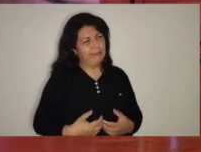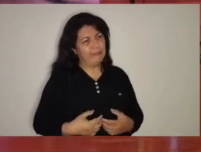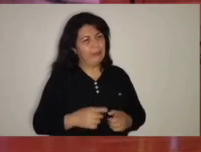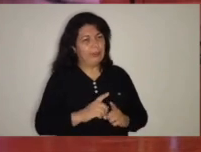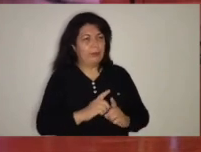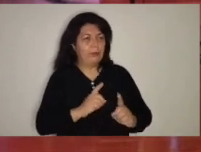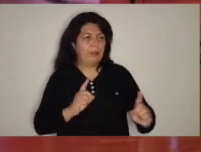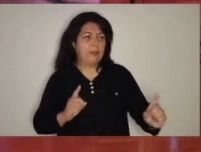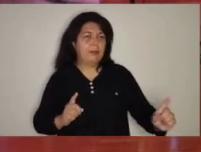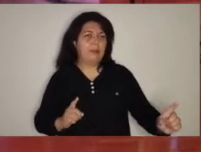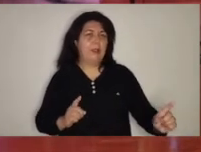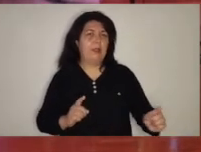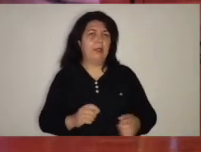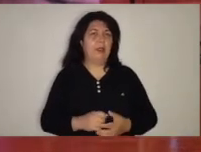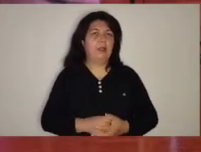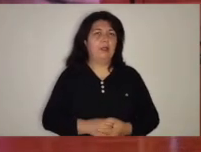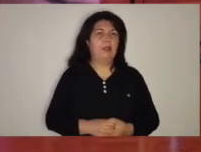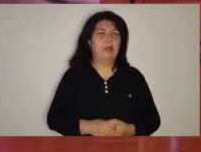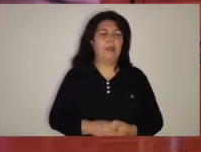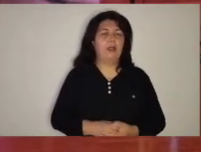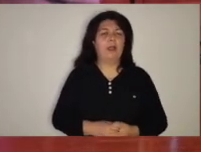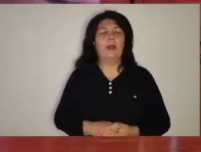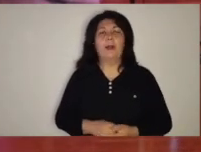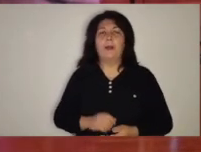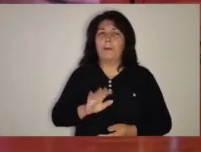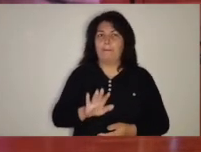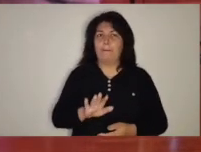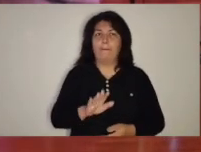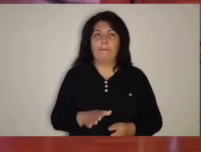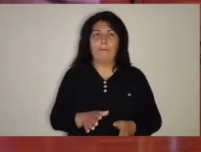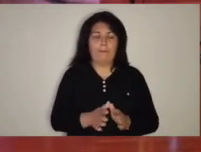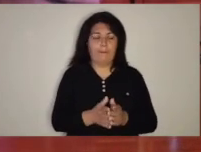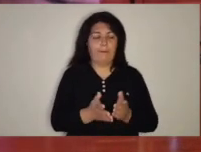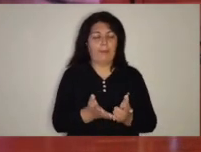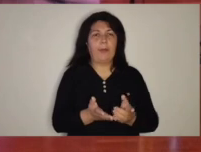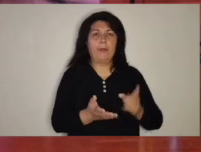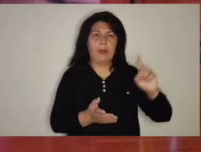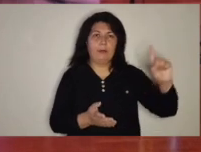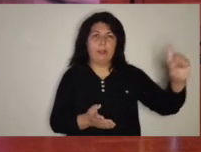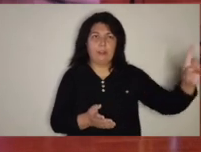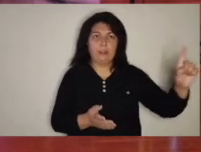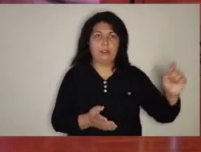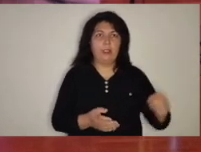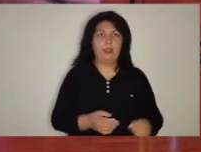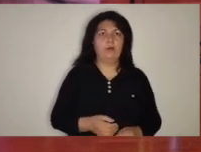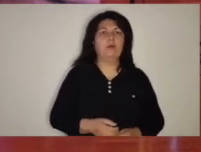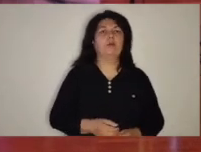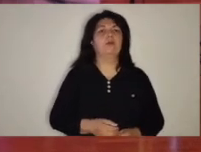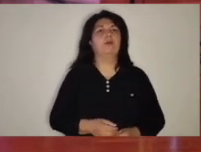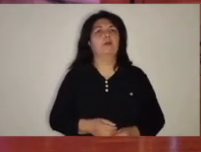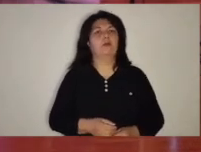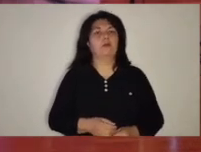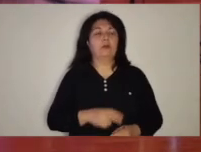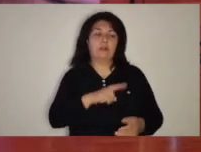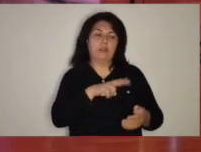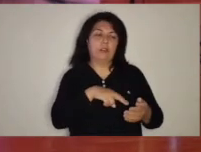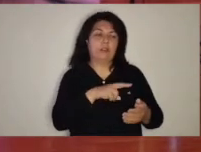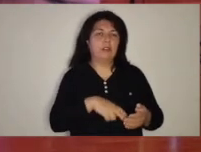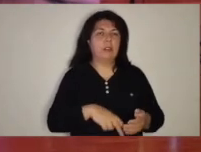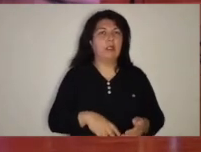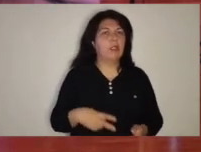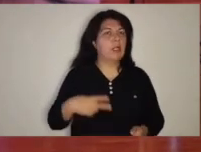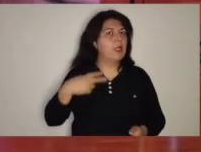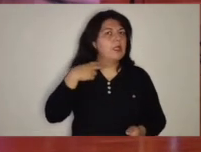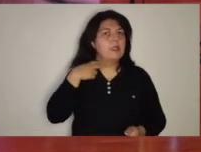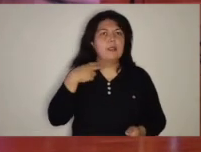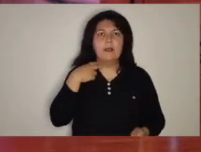Pai falou aqui, dentro da palavra, que nós não podemos retroceder. Nós não podemos parar,